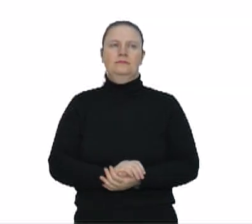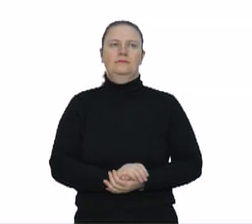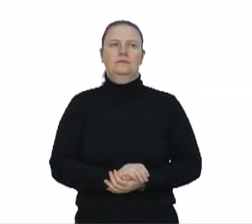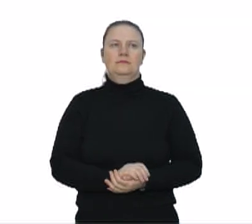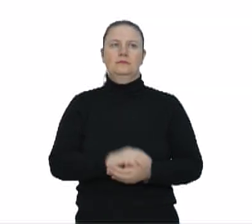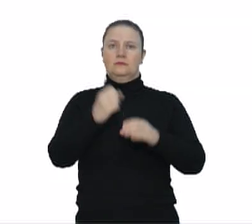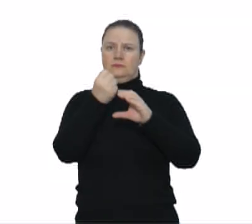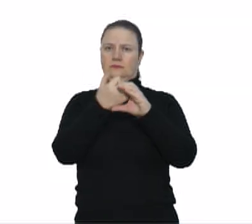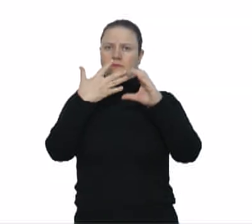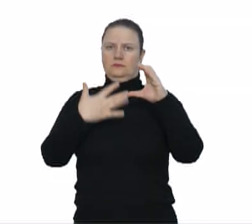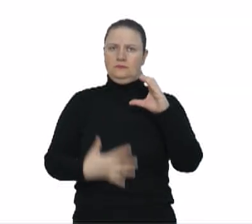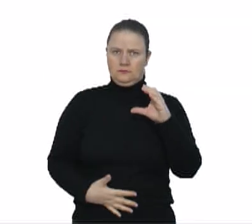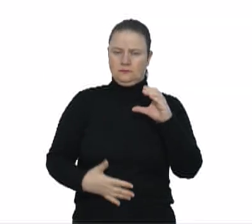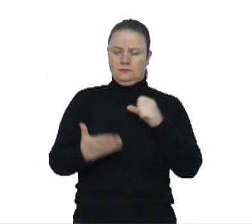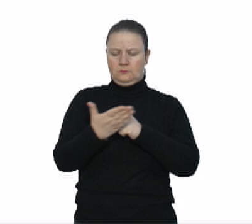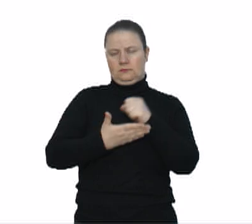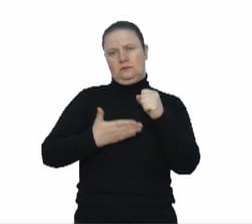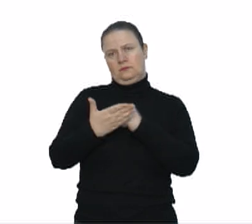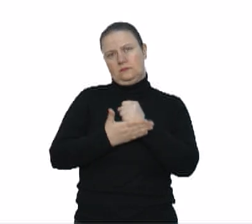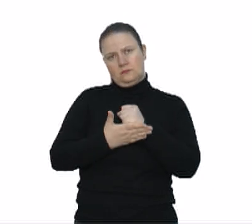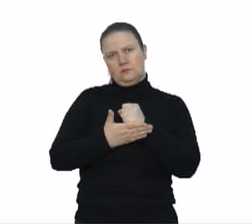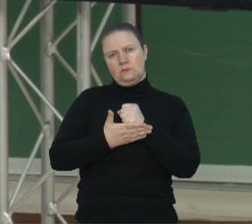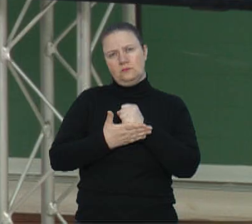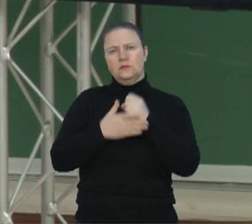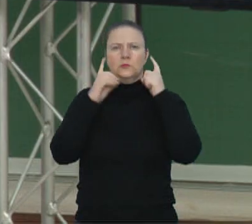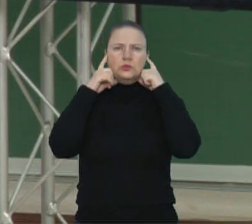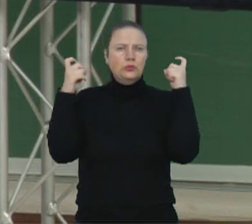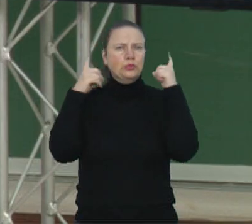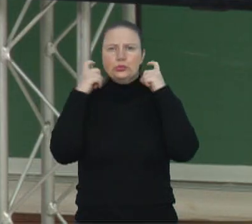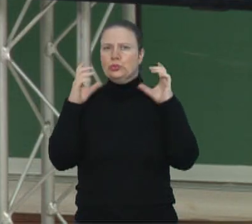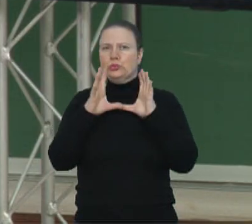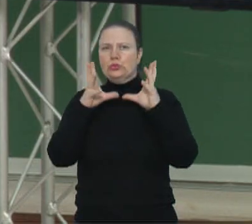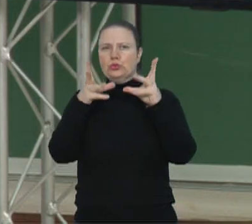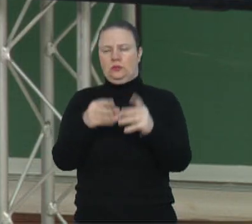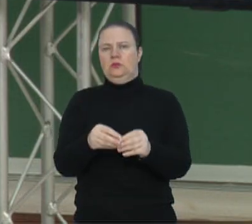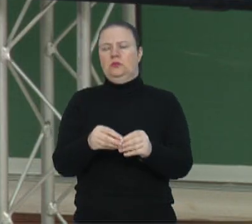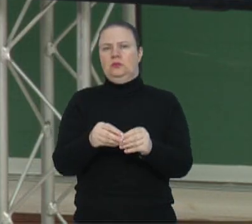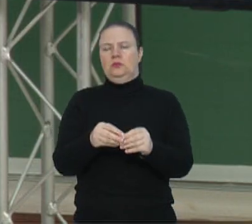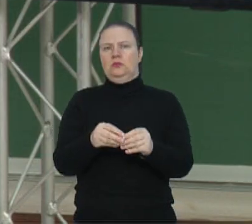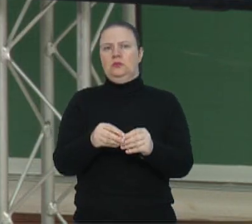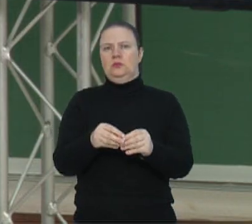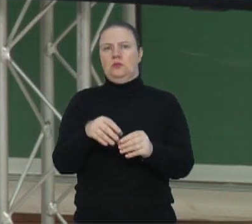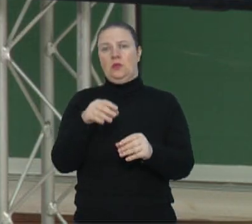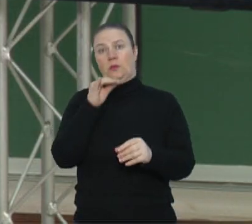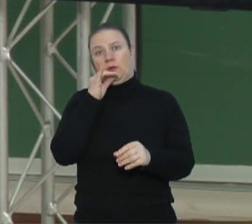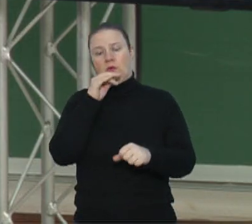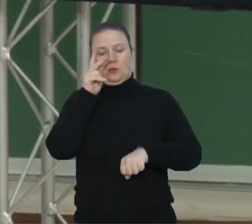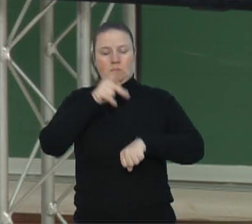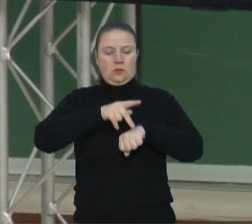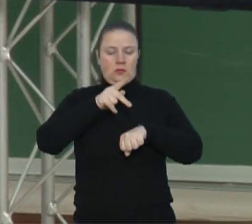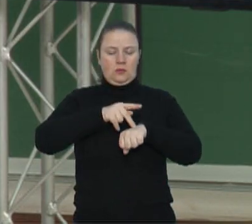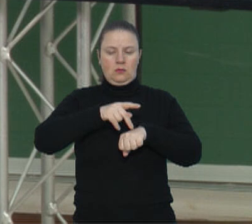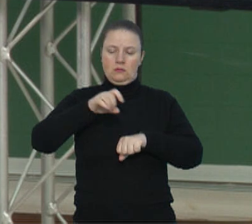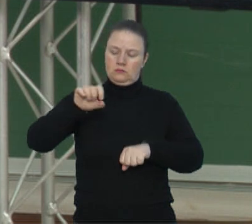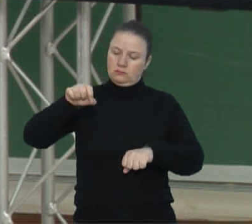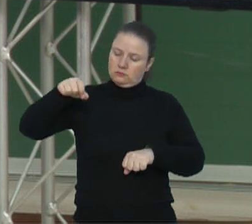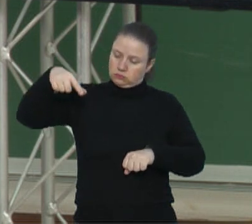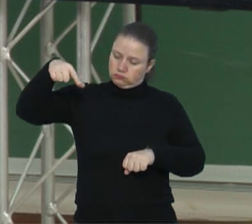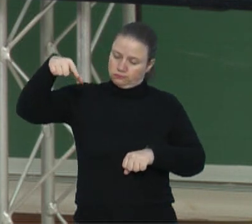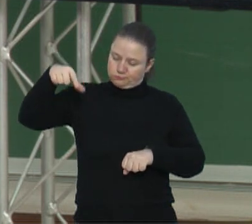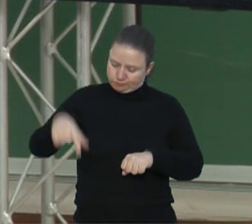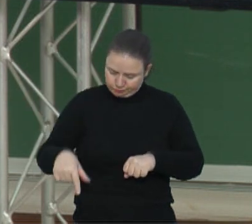são características básicas do som, e todo som, seja uma pedra caindo no chão, seja o movimentar